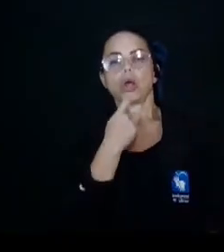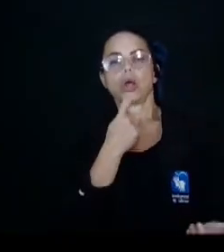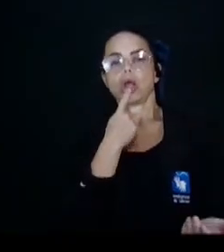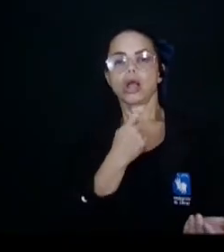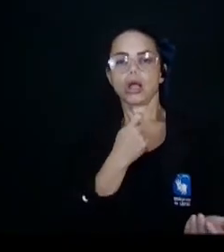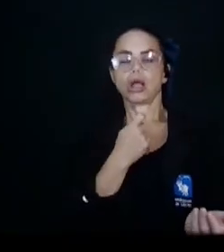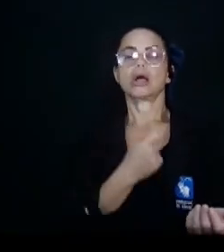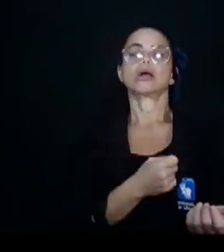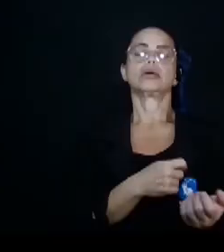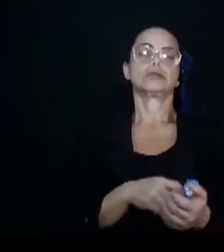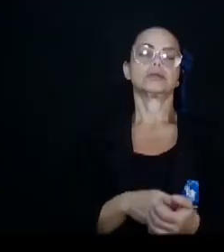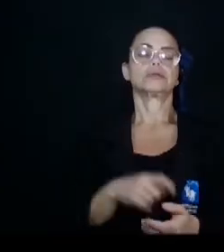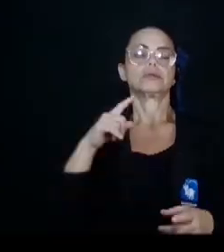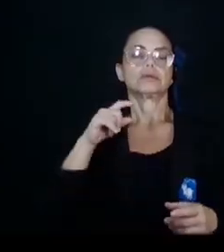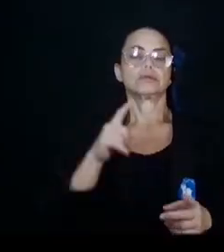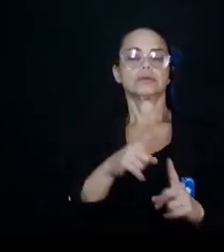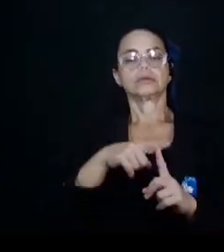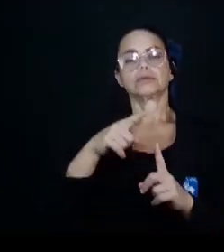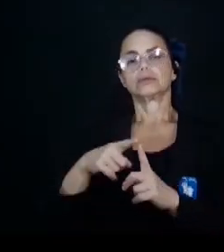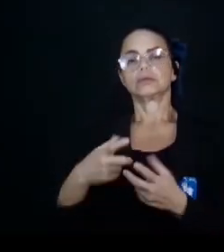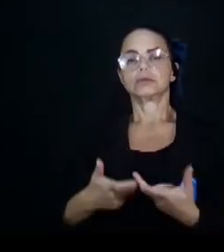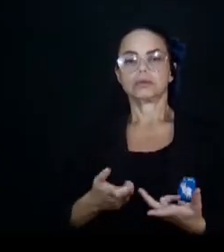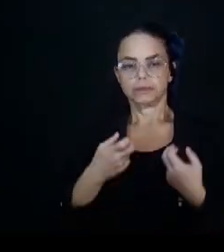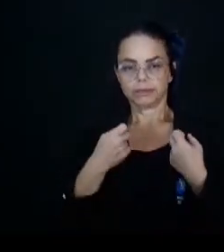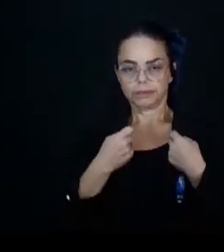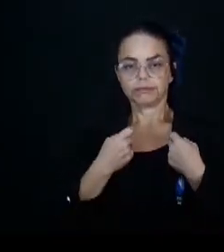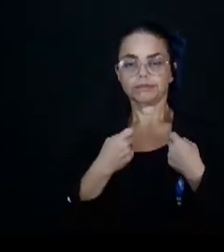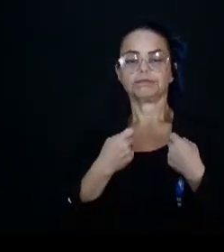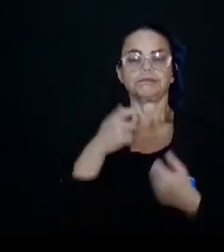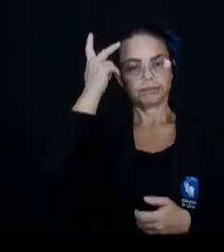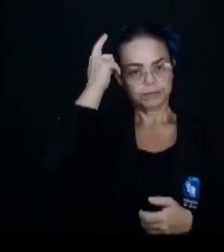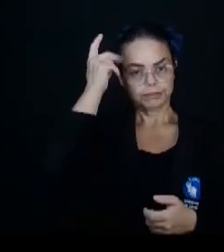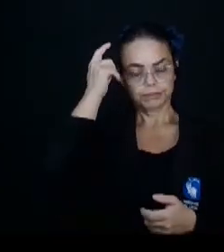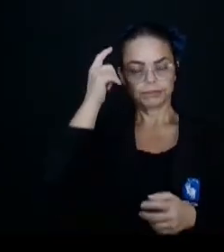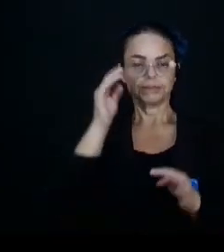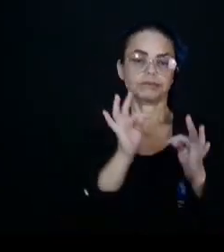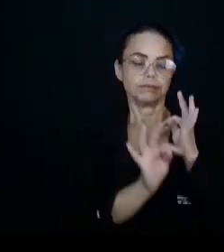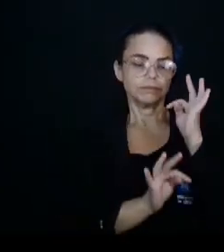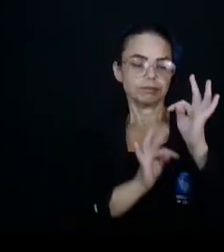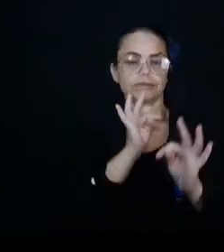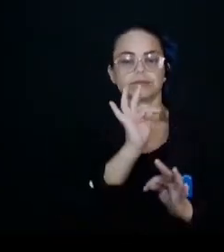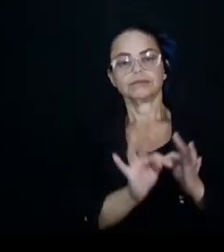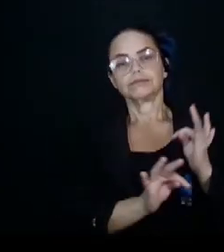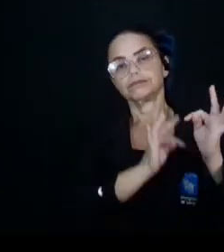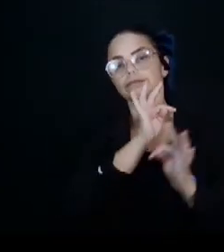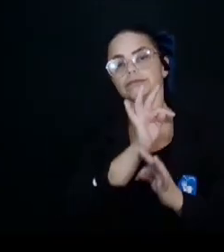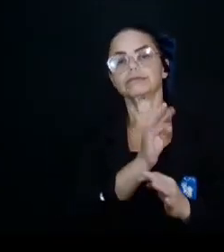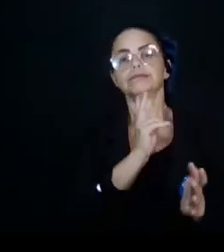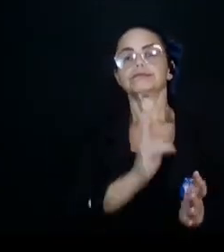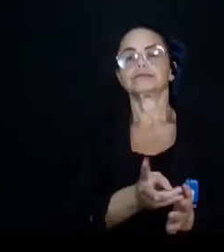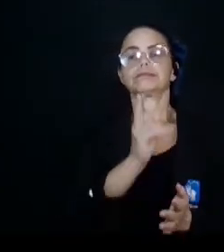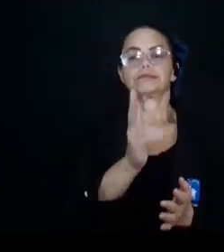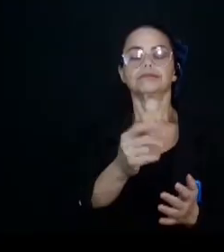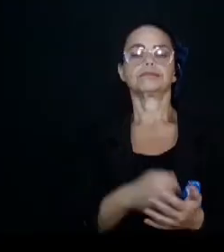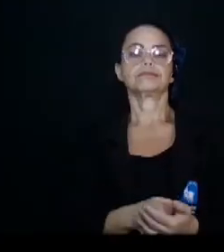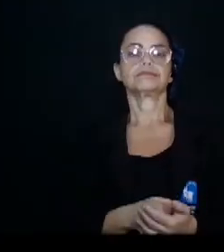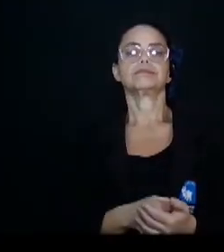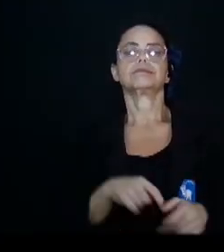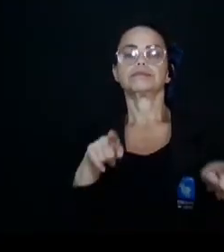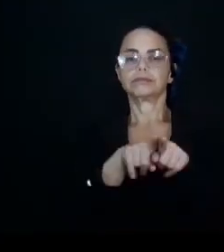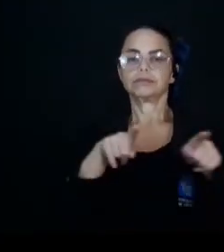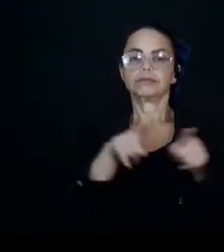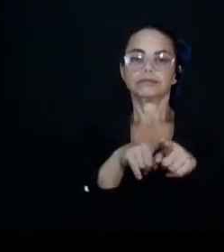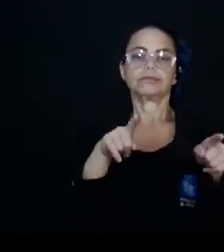outros tipos de câncer, eles são mais comuns, têm tratamentos, né, mais frequentes, e eles também têm muita quimioterapia